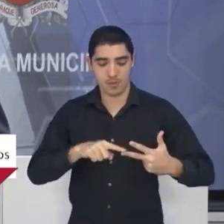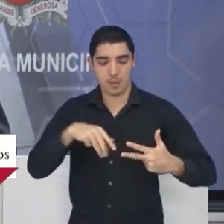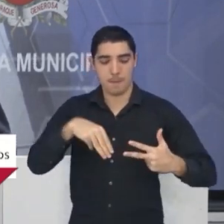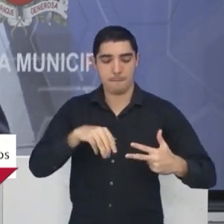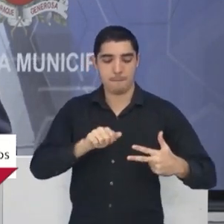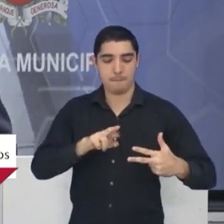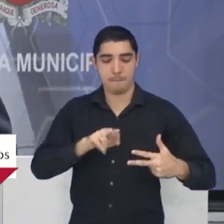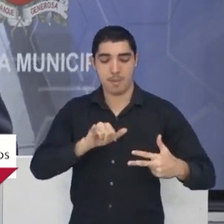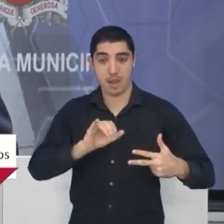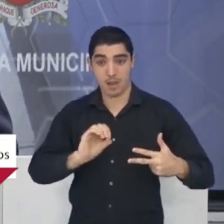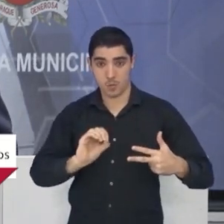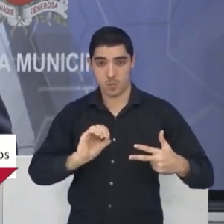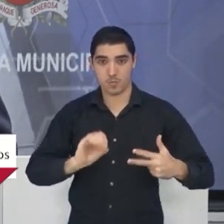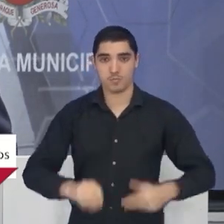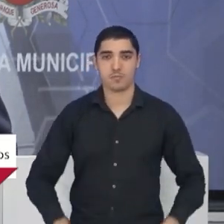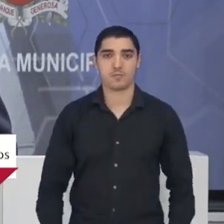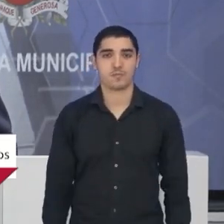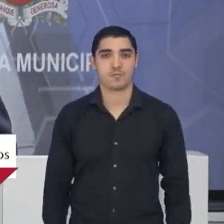Mata